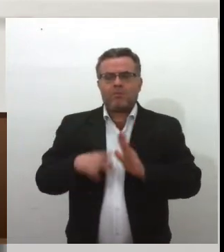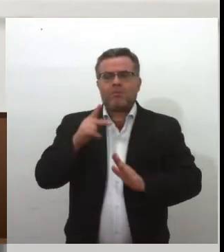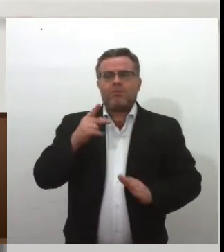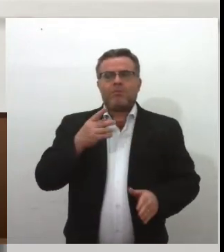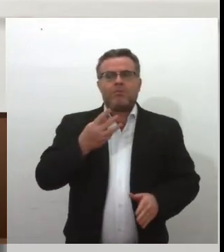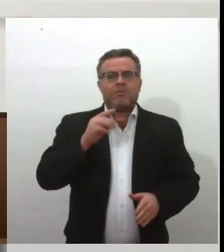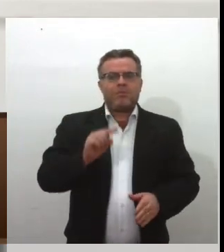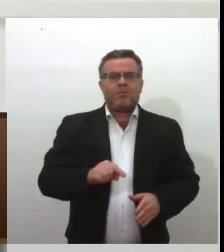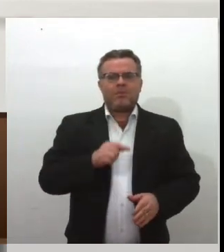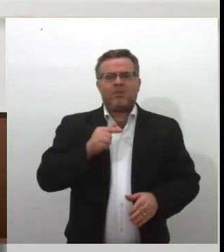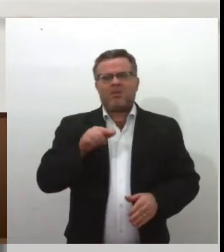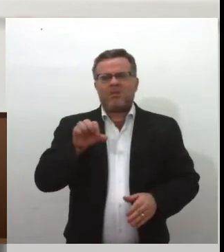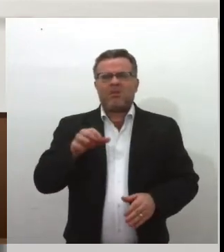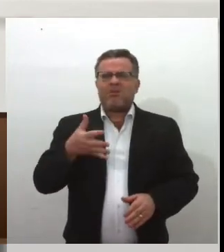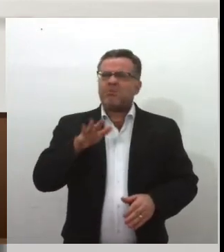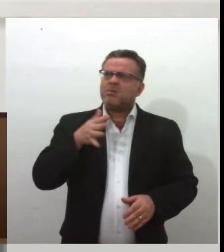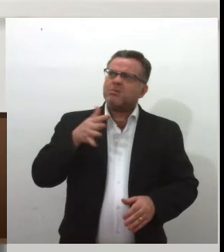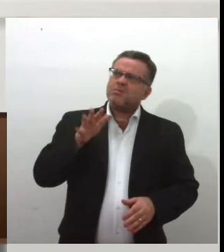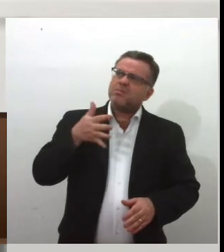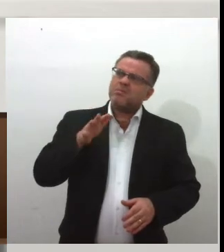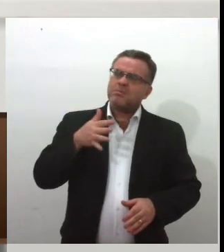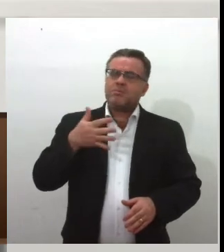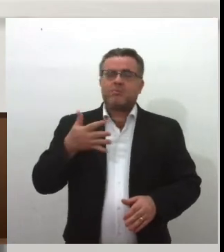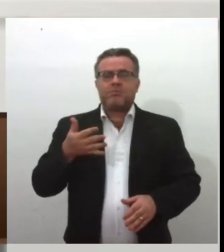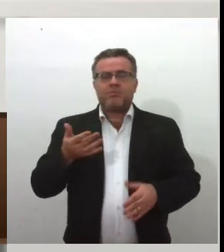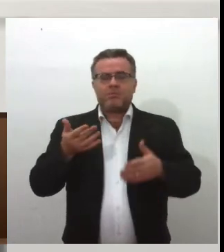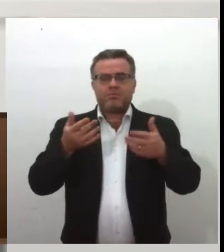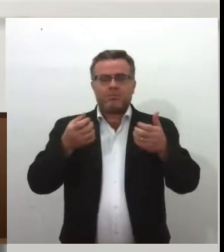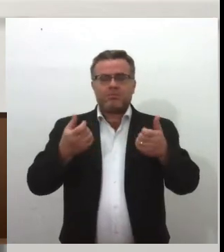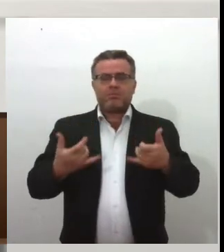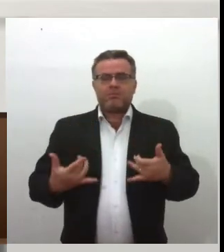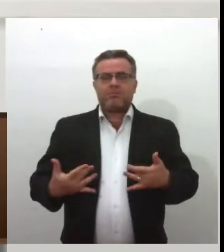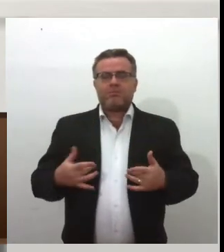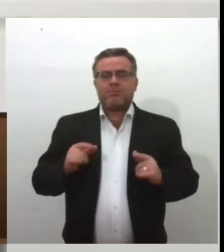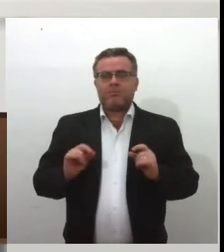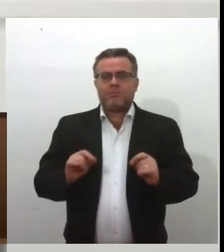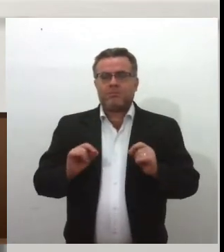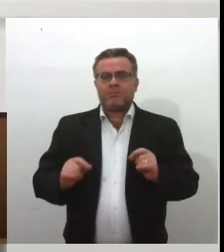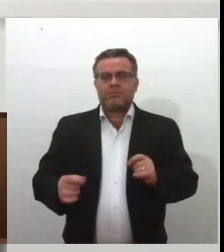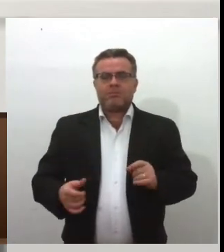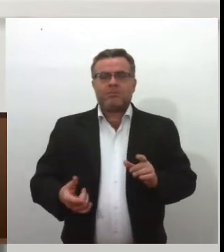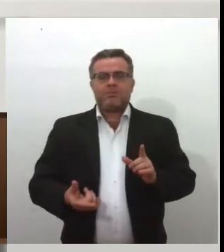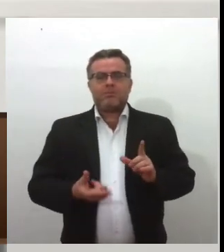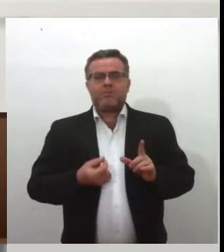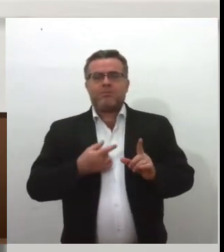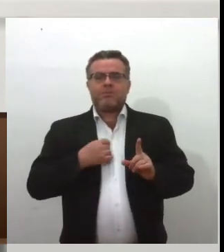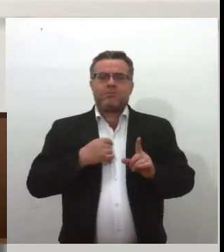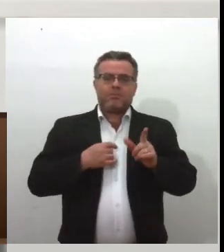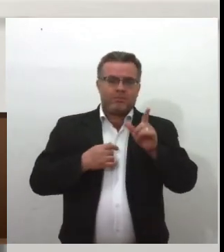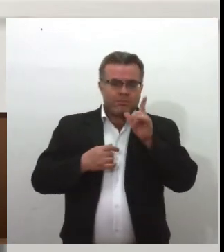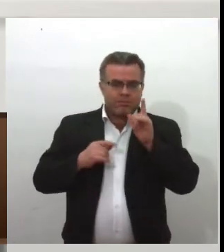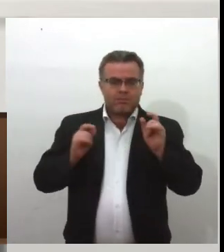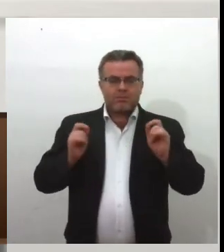3069, alguma coisa desse tipo, falando sobre o câncer de pênis. E eles